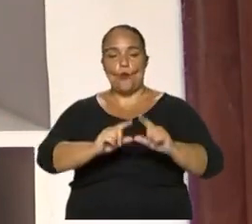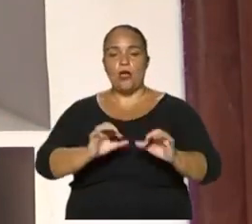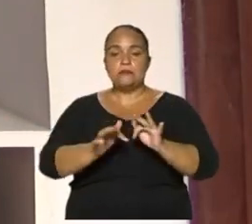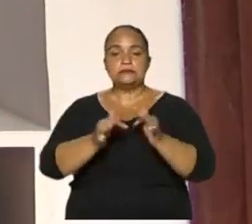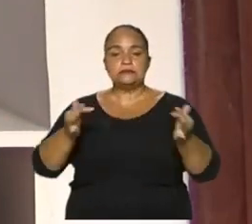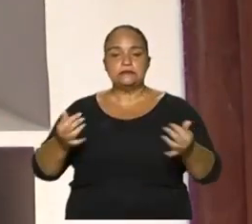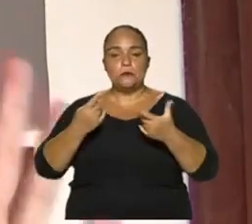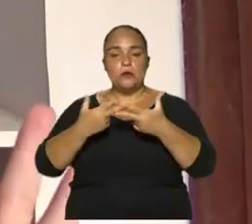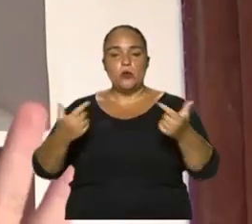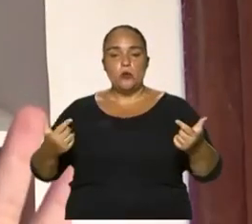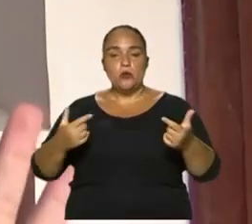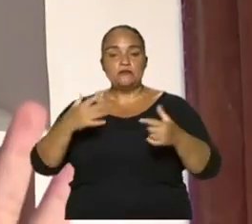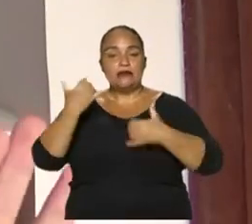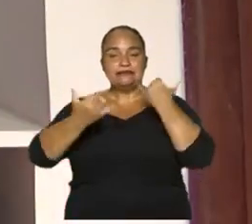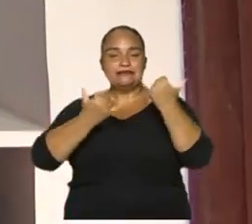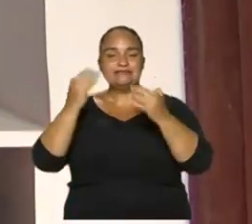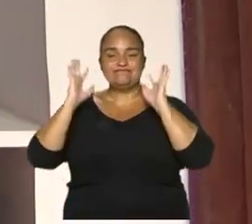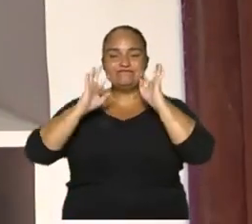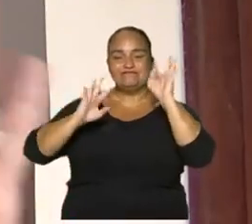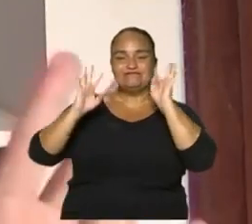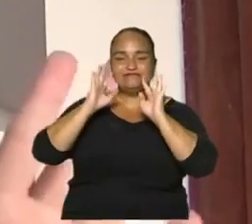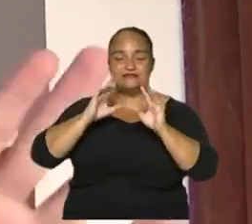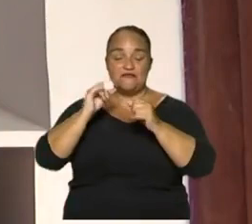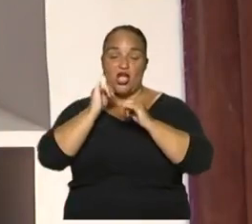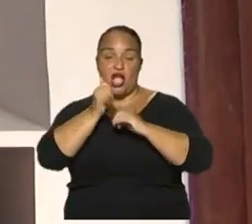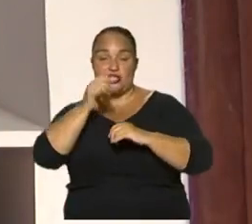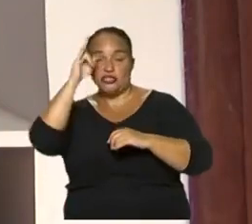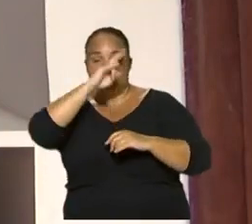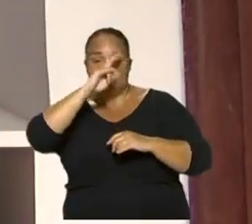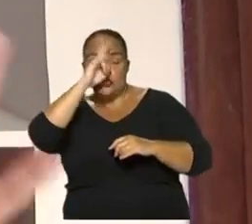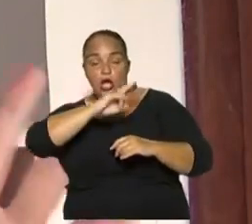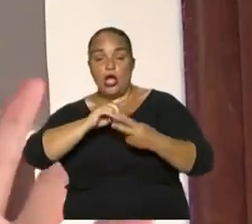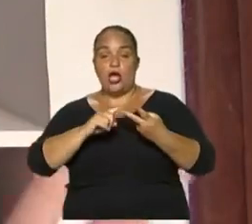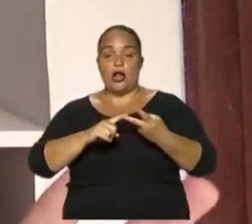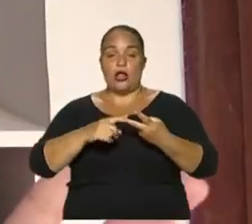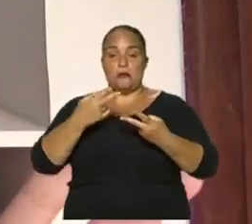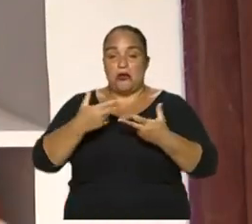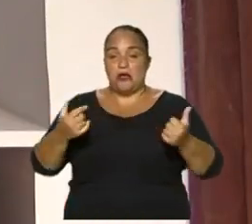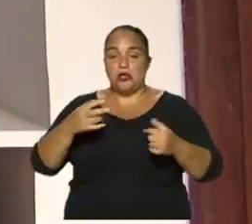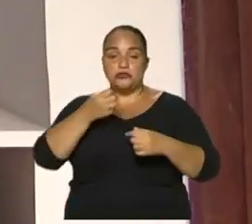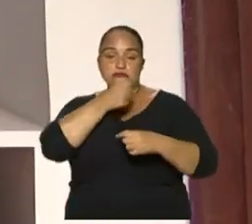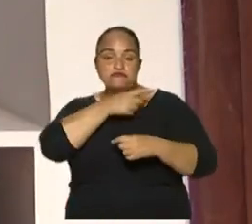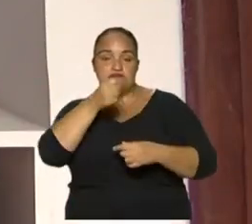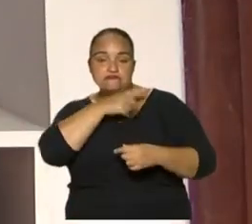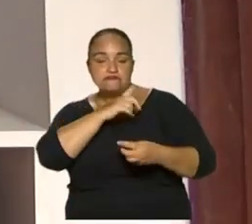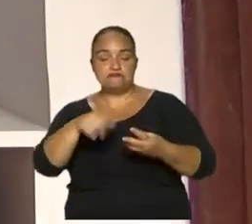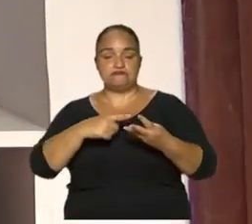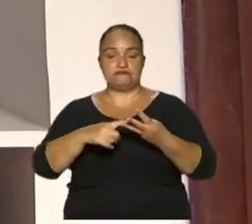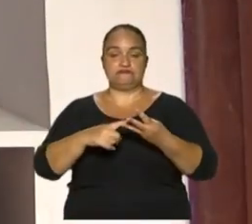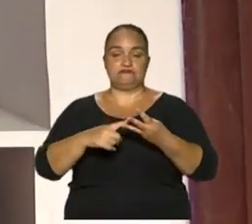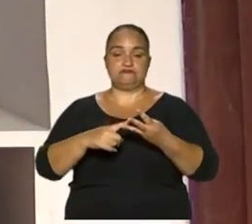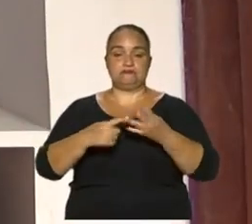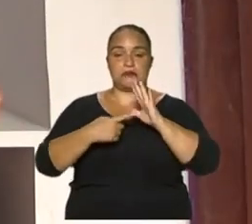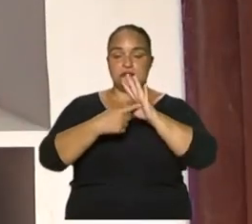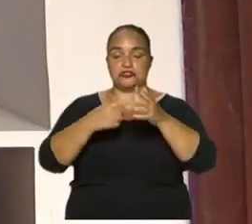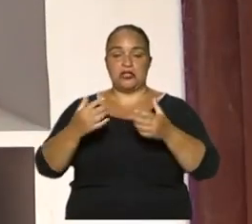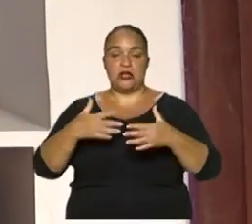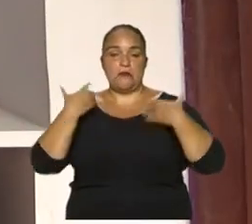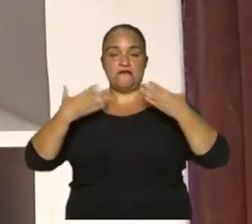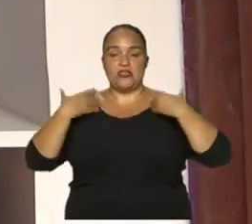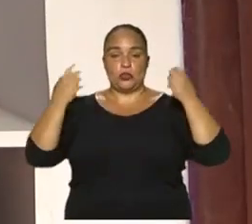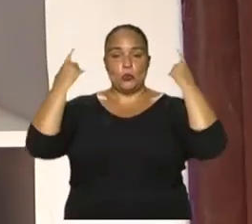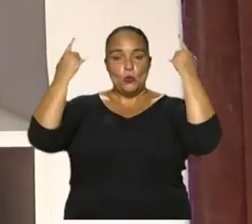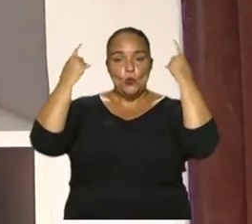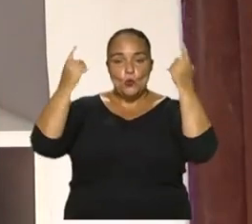coisa que é para ser divertida. Ele vai contar uma história, ou então ele vai trazer alguma coisa de humor, ele vai trazer uma aventura, alguma coisa